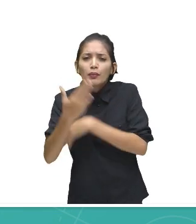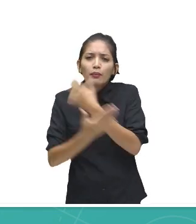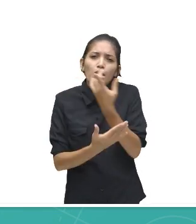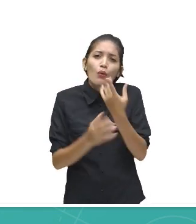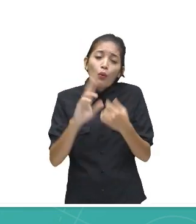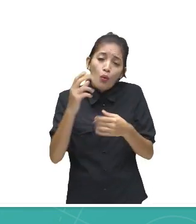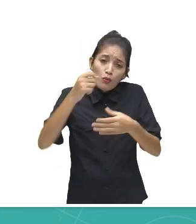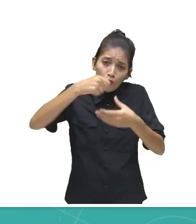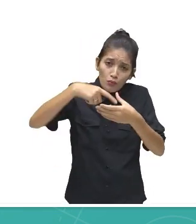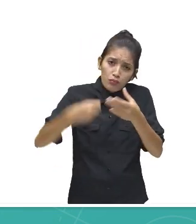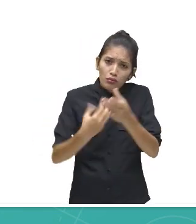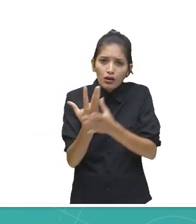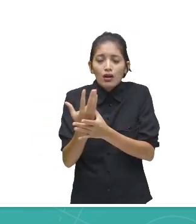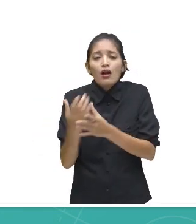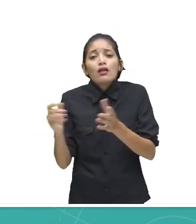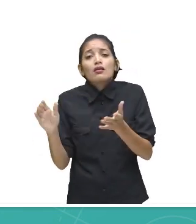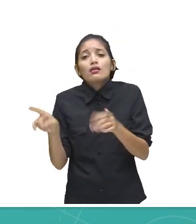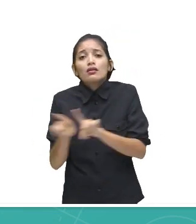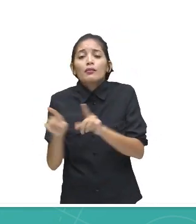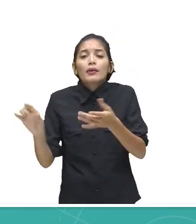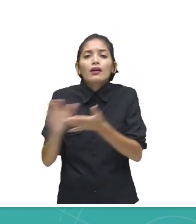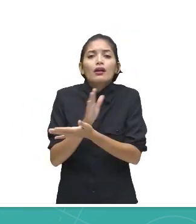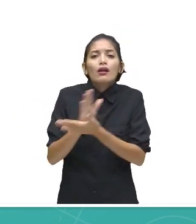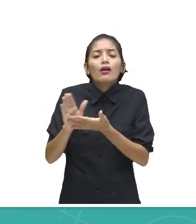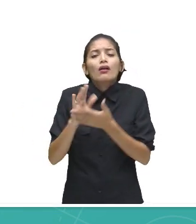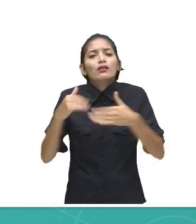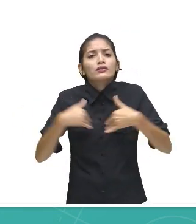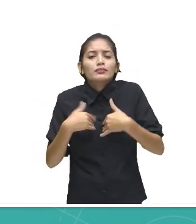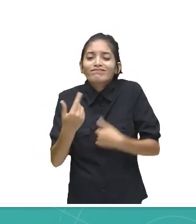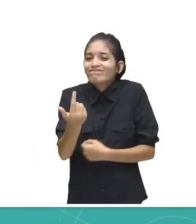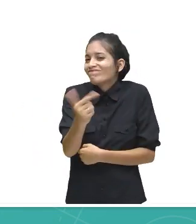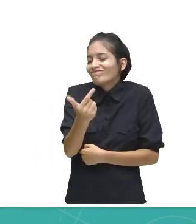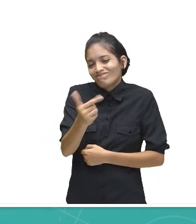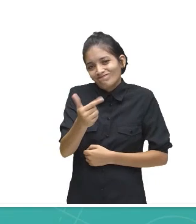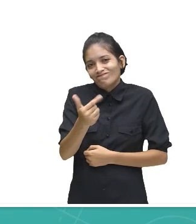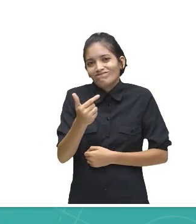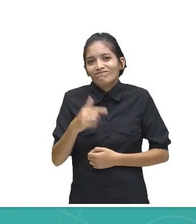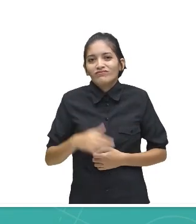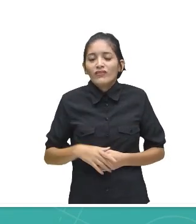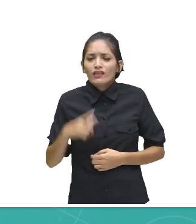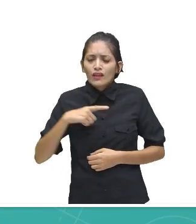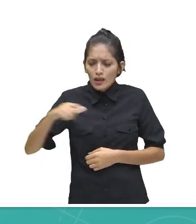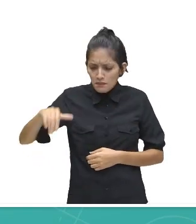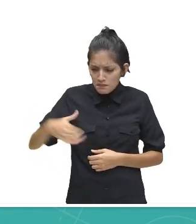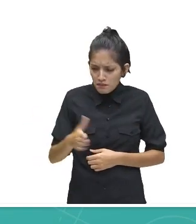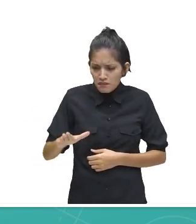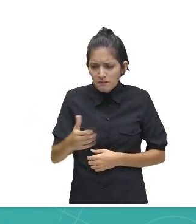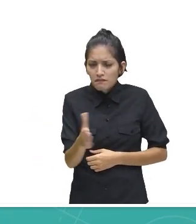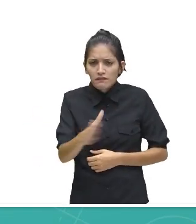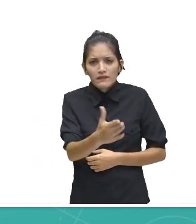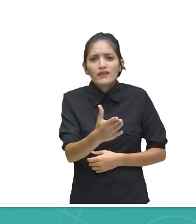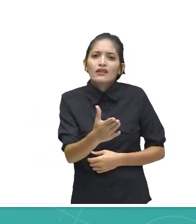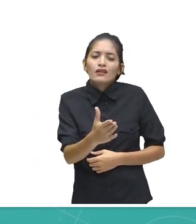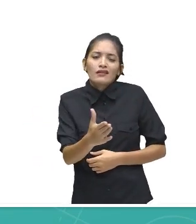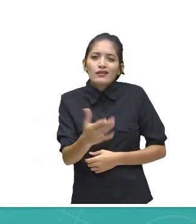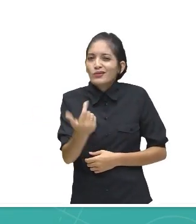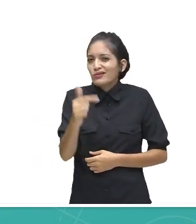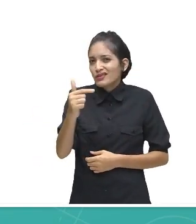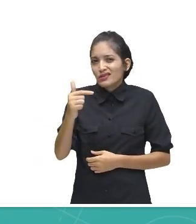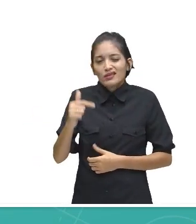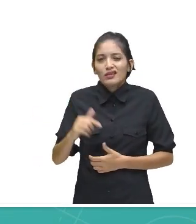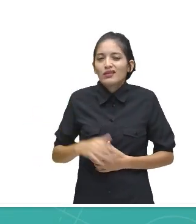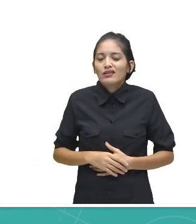espécies animais, principalmente terrestres, né, tem muita espécie de peixes ali, né, da